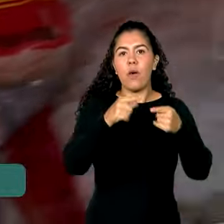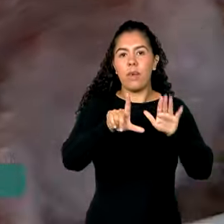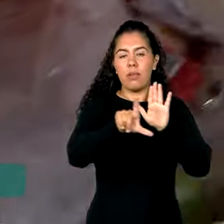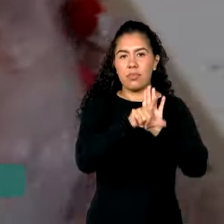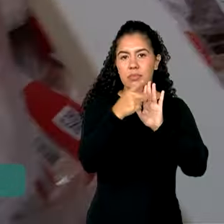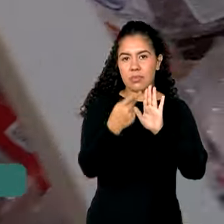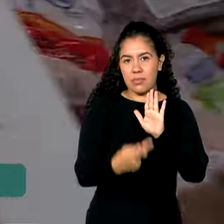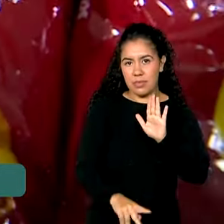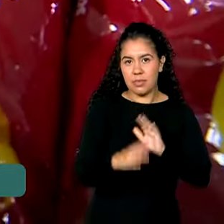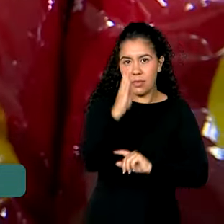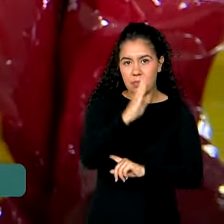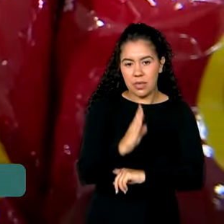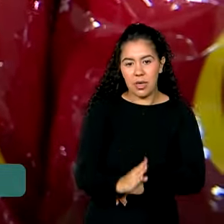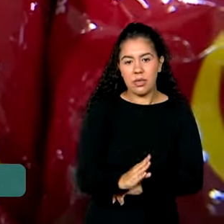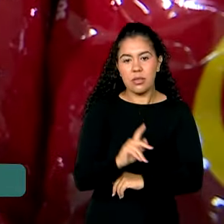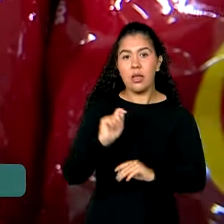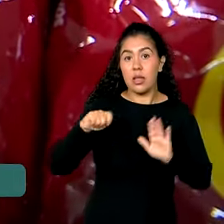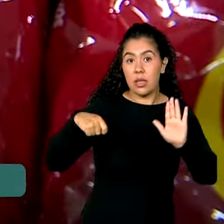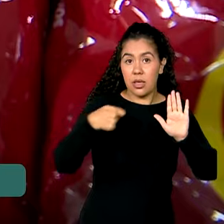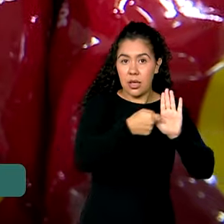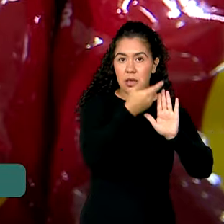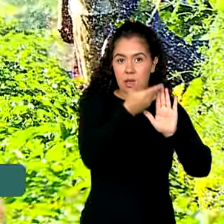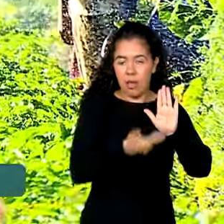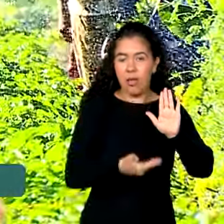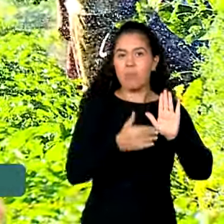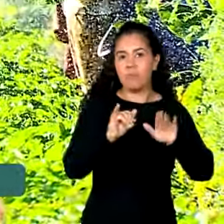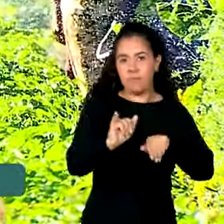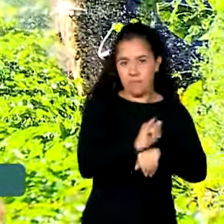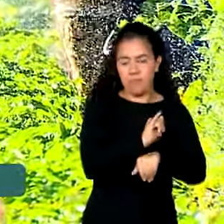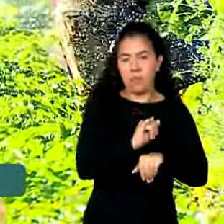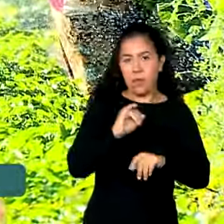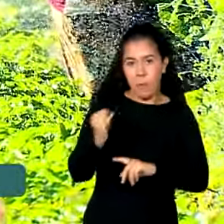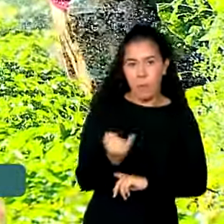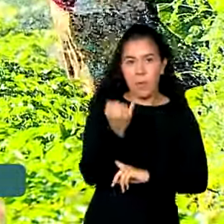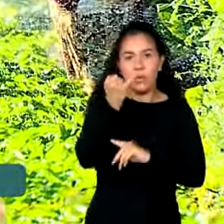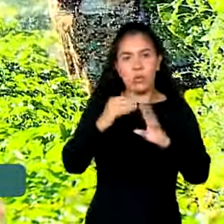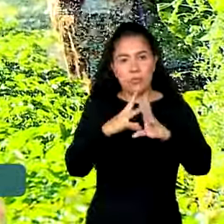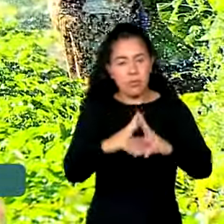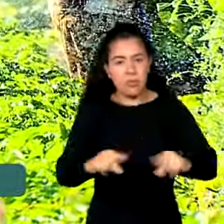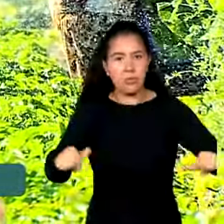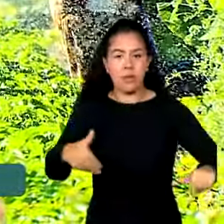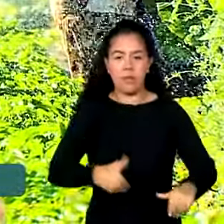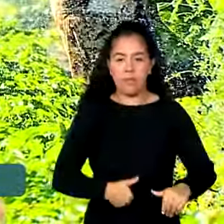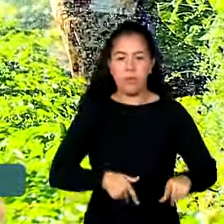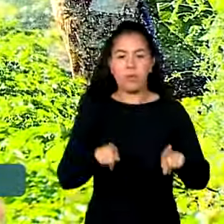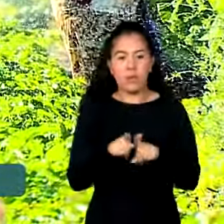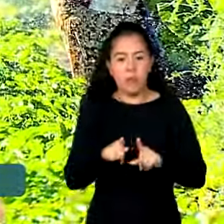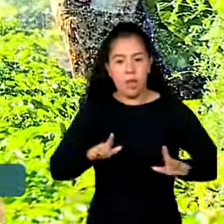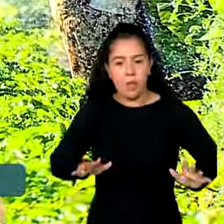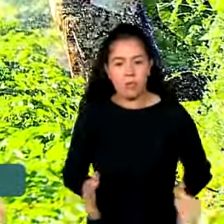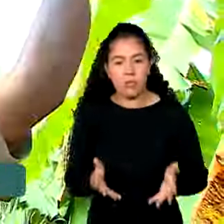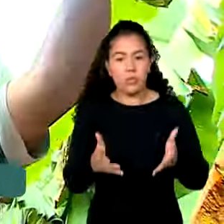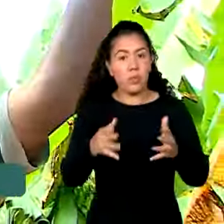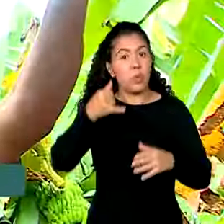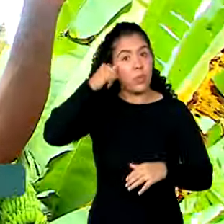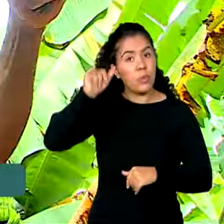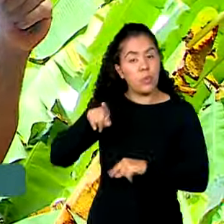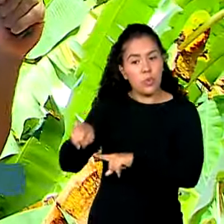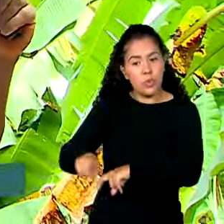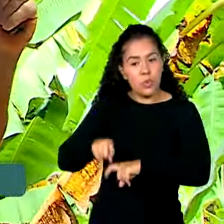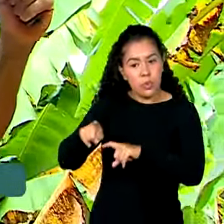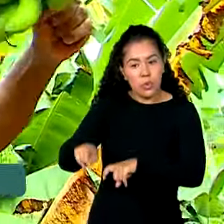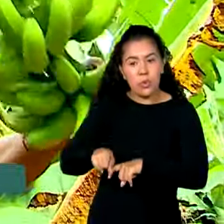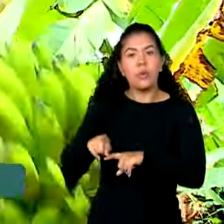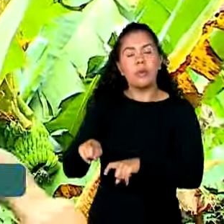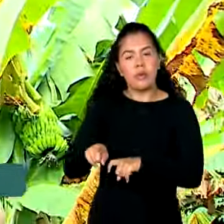tornou um instrumento importante na luta contra a fome. Além disso, o programa também ajuda a fortalecer o pequeno produtor rural, pois prevê que